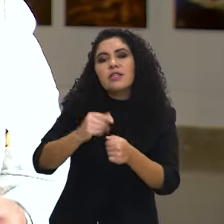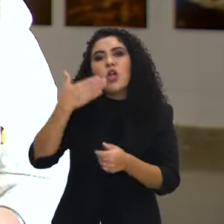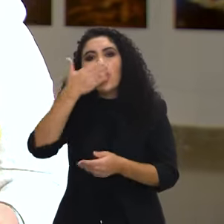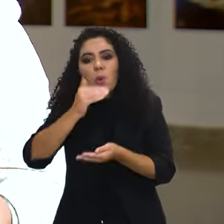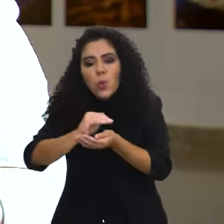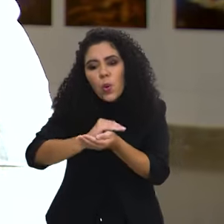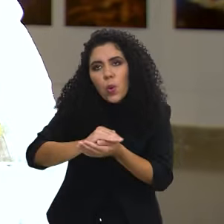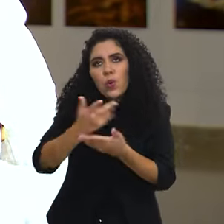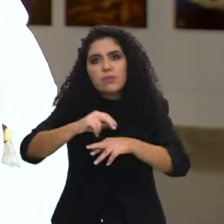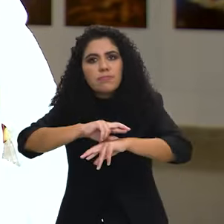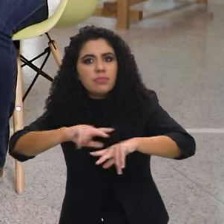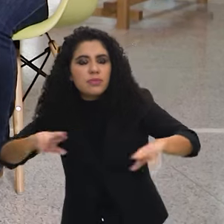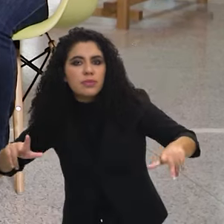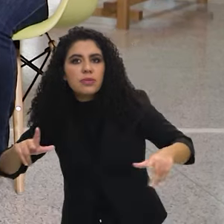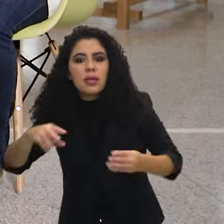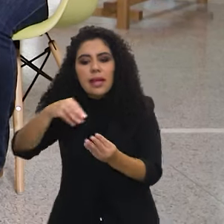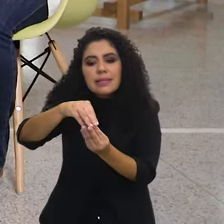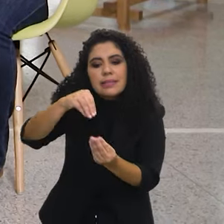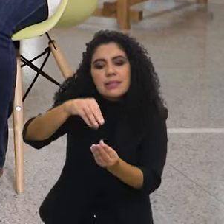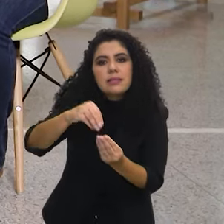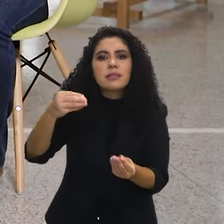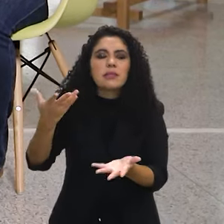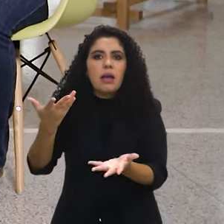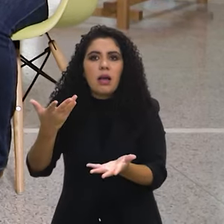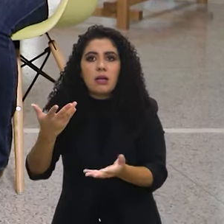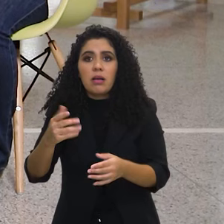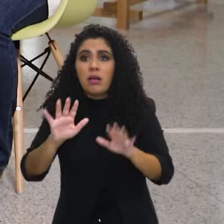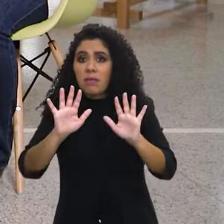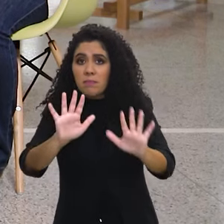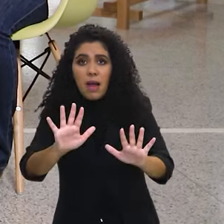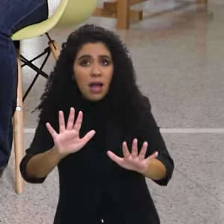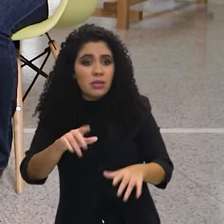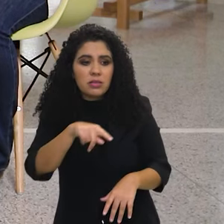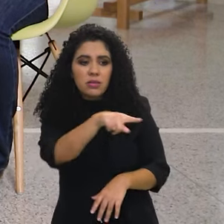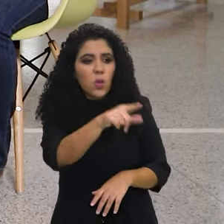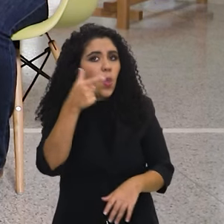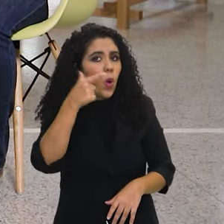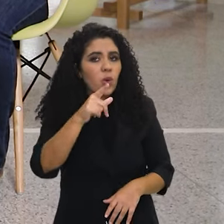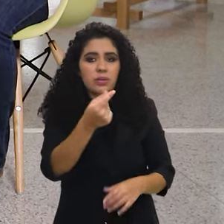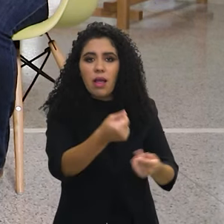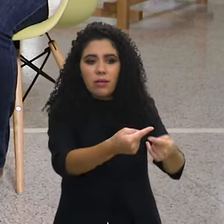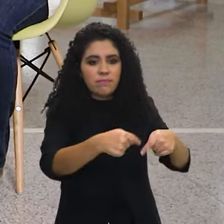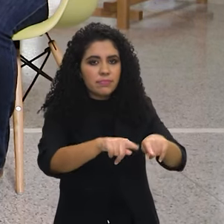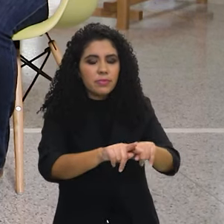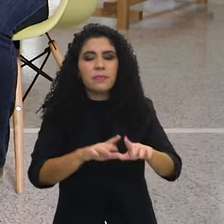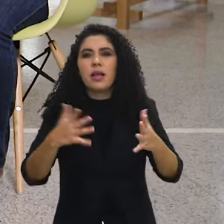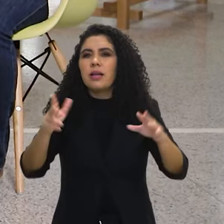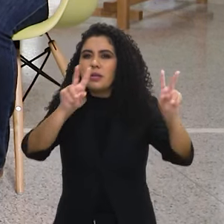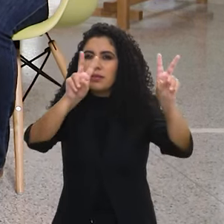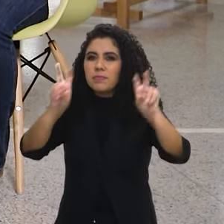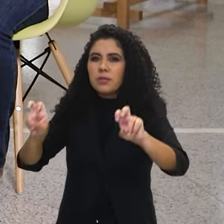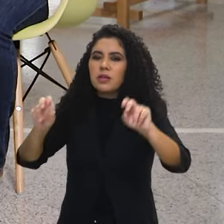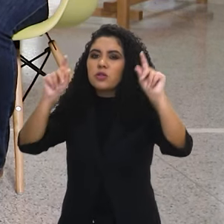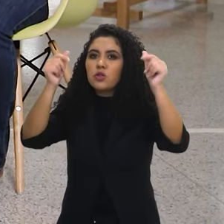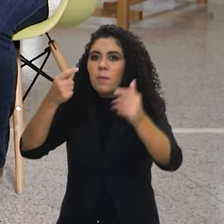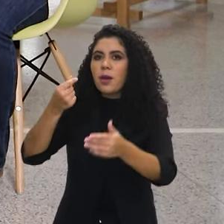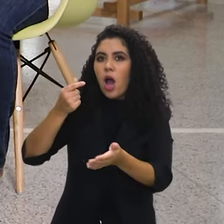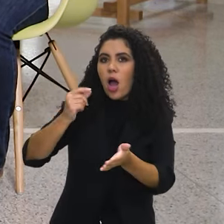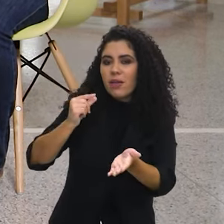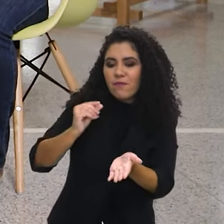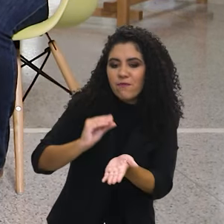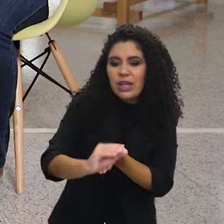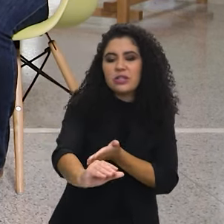podem pagar 5.000 de juros elas não vão fazer uma dívida que elas não vão pagar por falar em investimentos né o